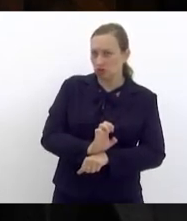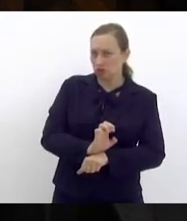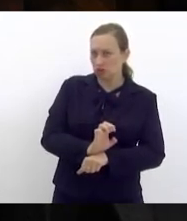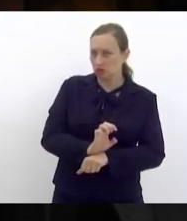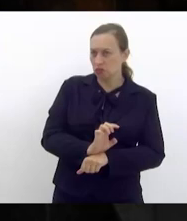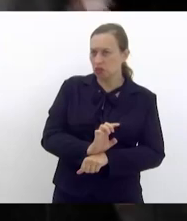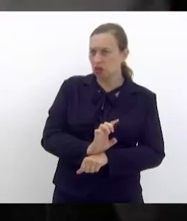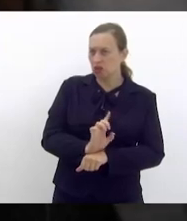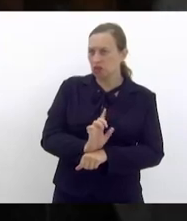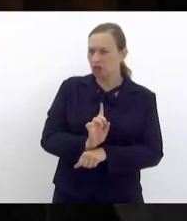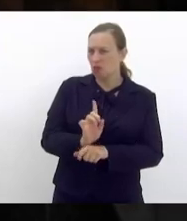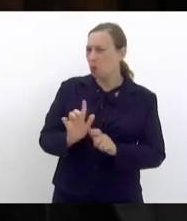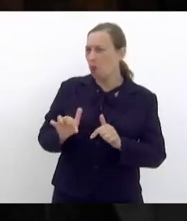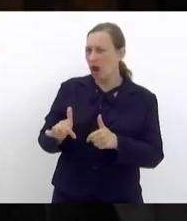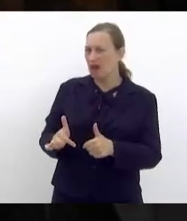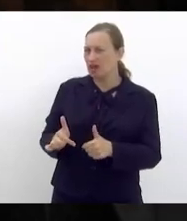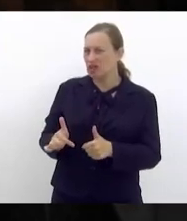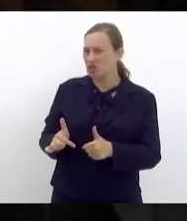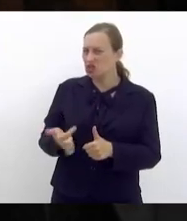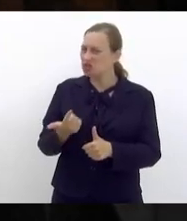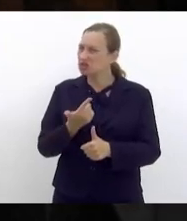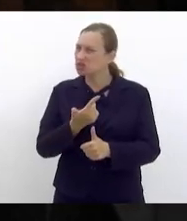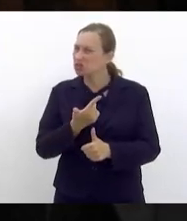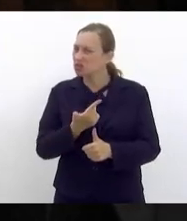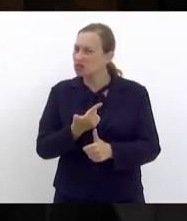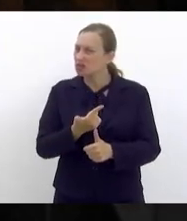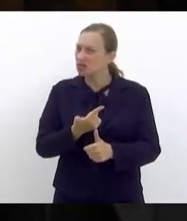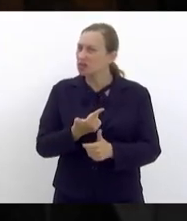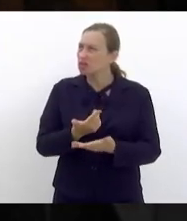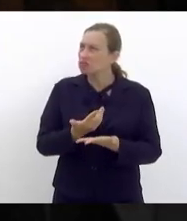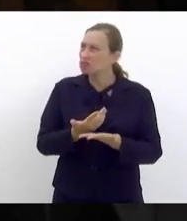não funciona se, no mínimo,